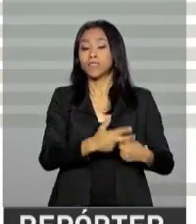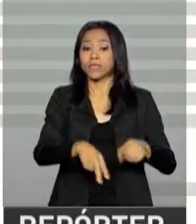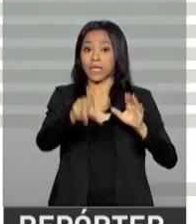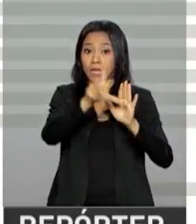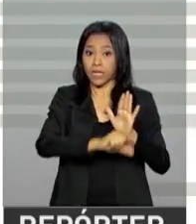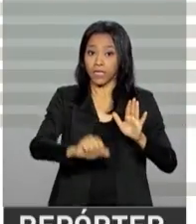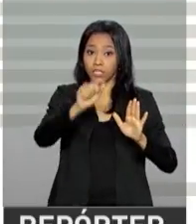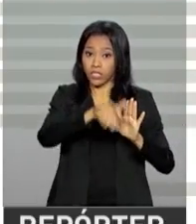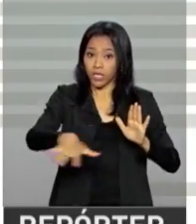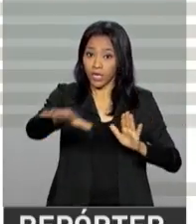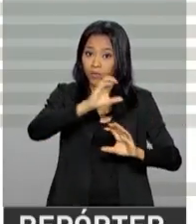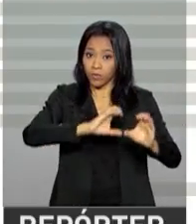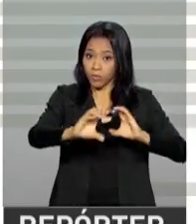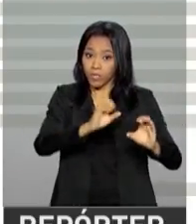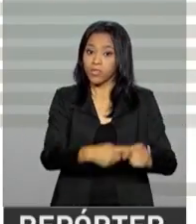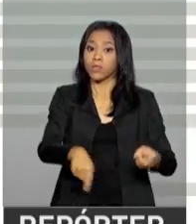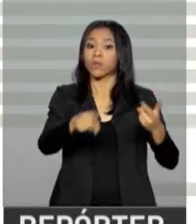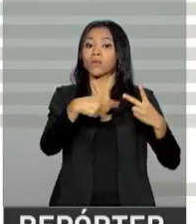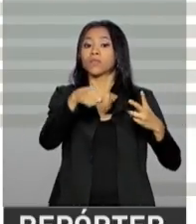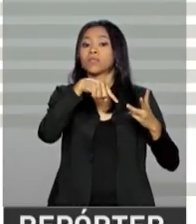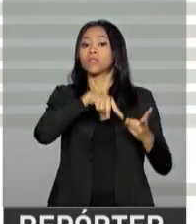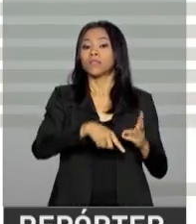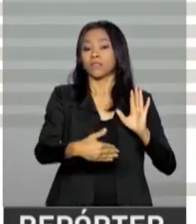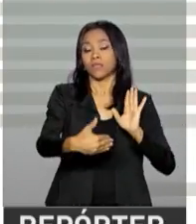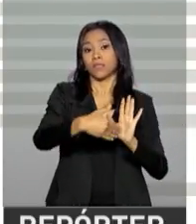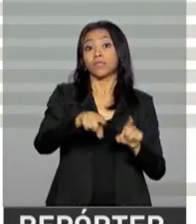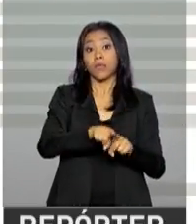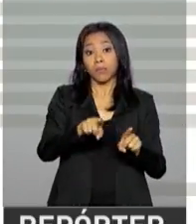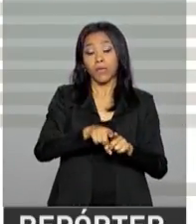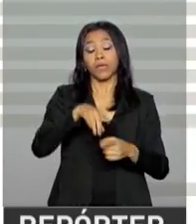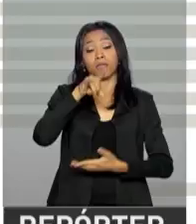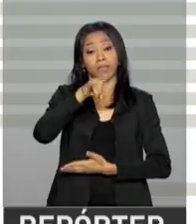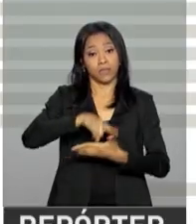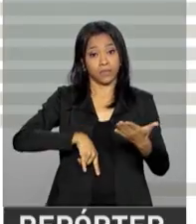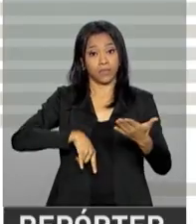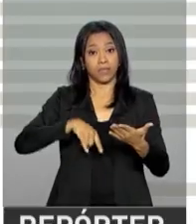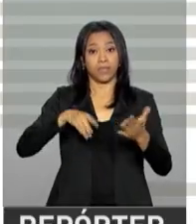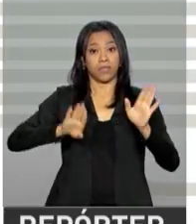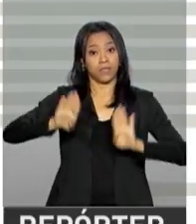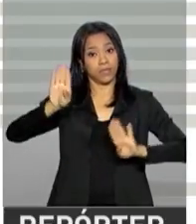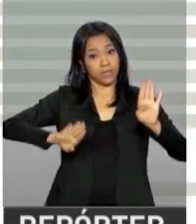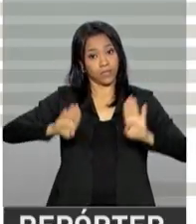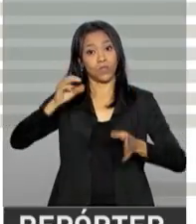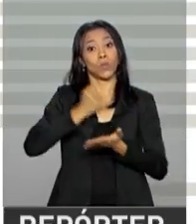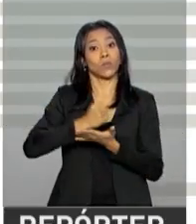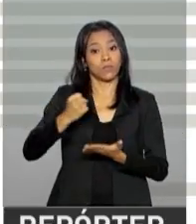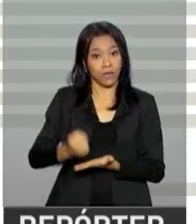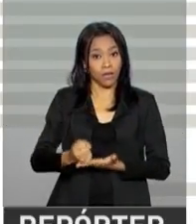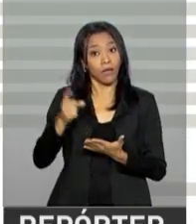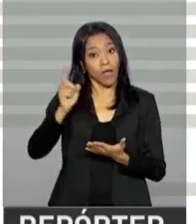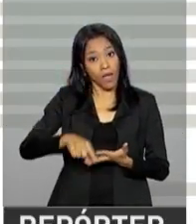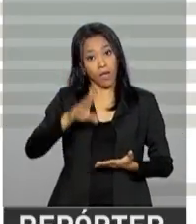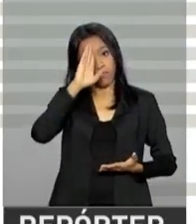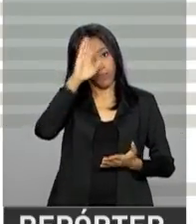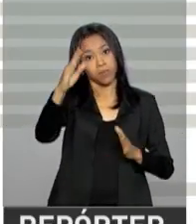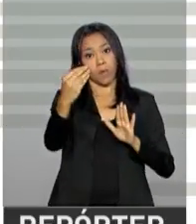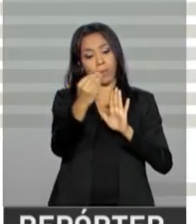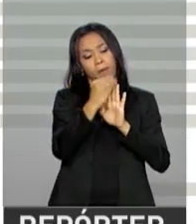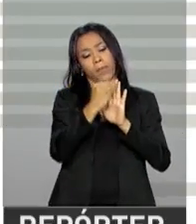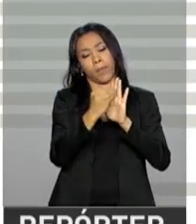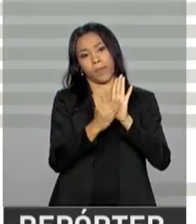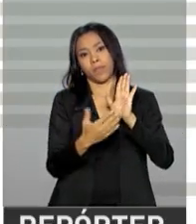e do marco legal de licitações e contratos também estão entre as prioridades o governo quer ainda